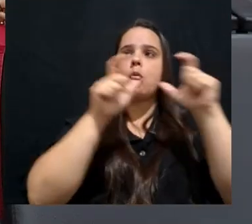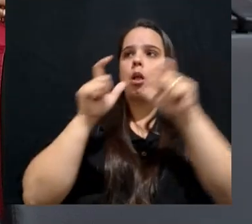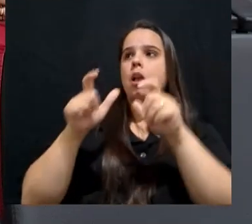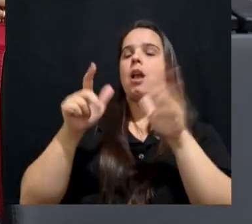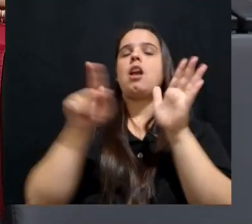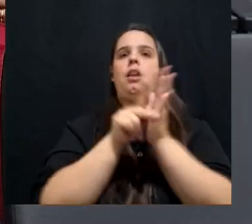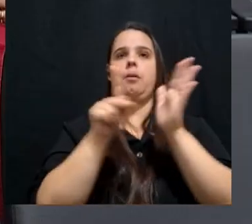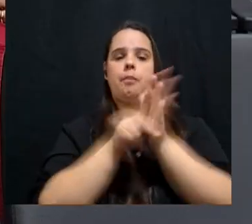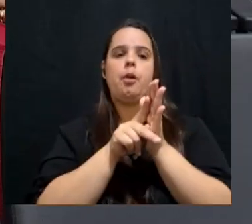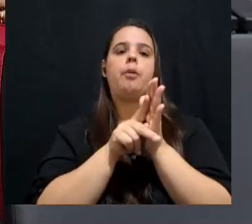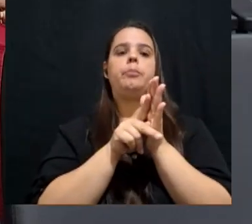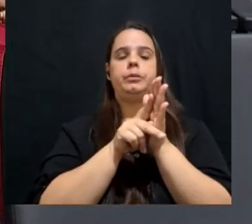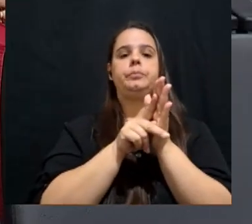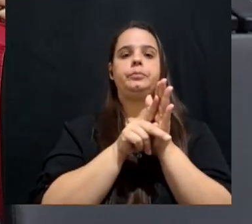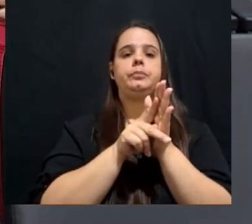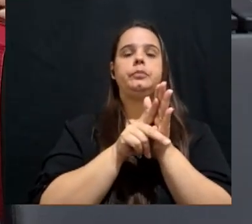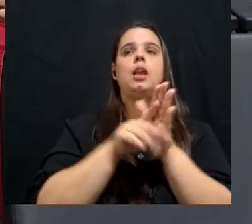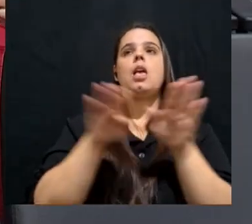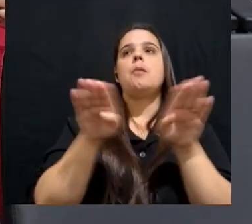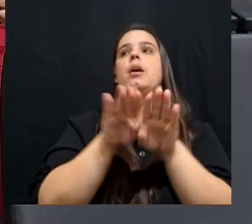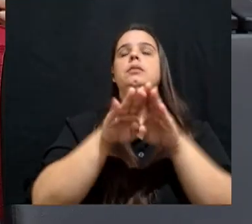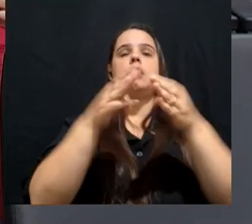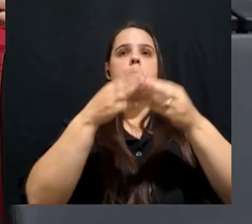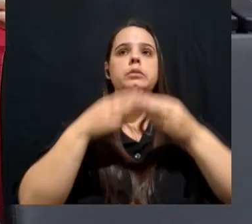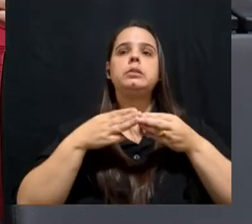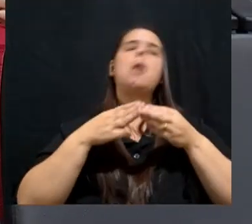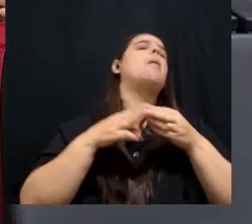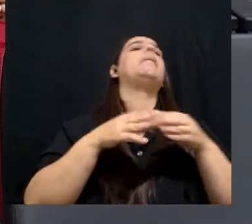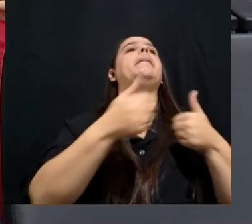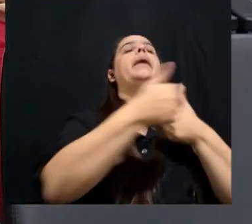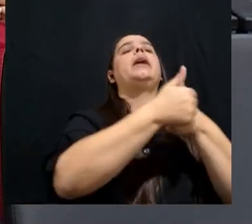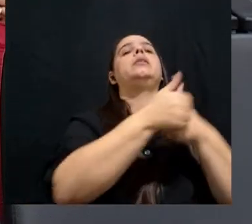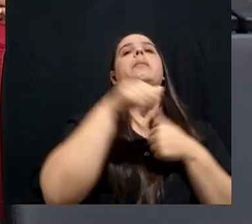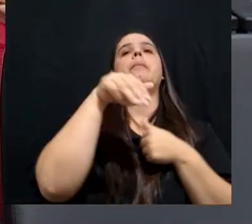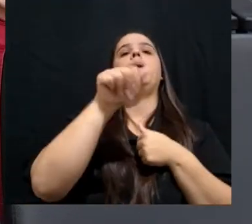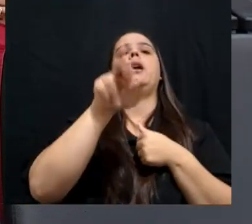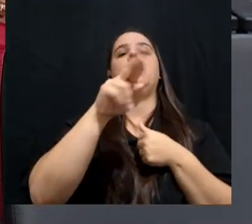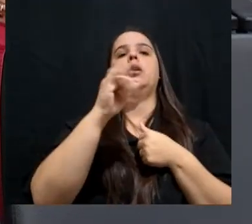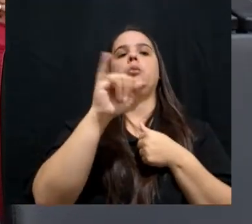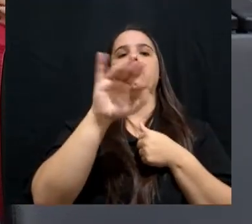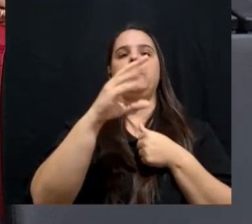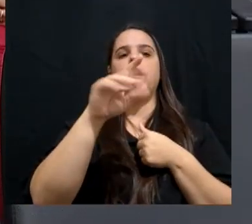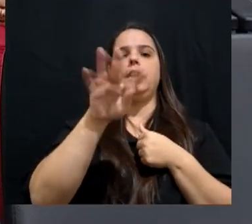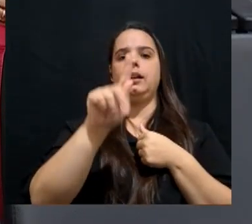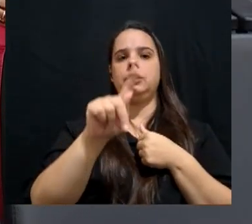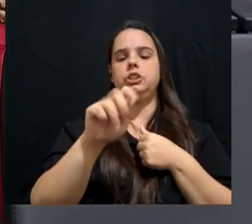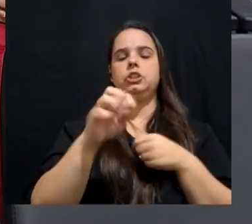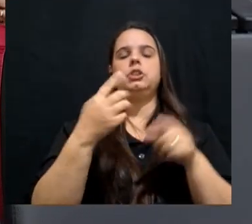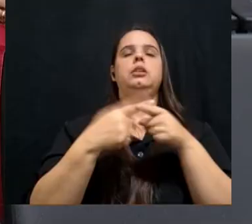moção, que é próximo do Mário Gatti mesmo, do Hospital do Amor, do Mário Gatinho, Hospital da